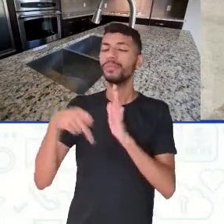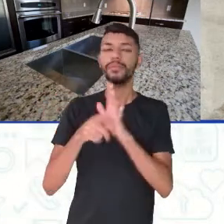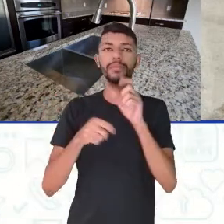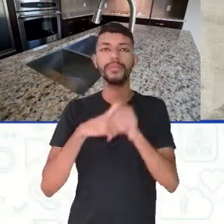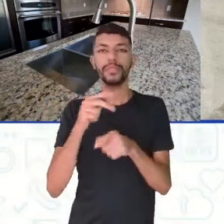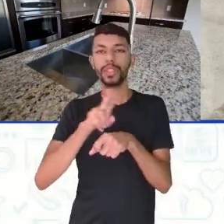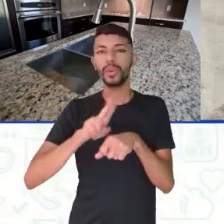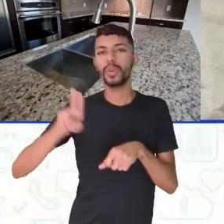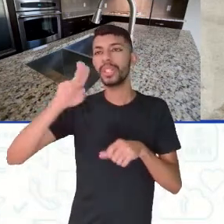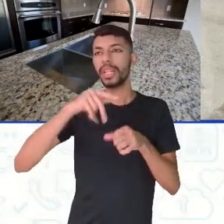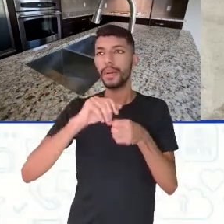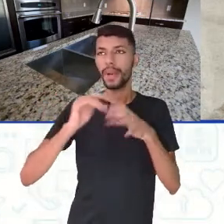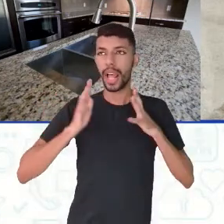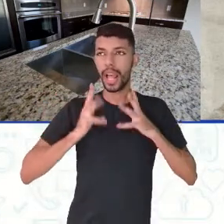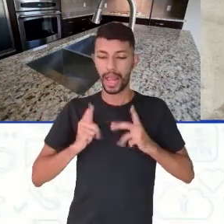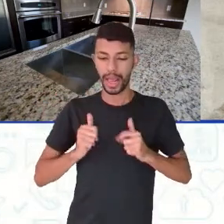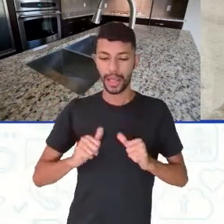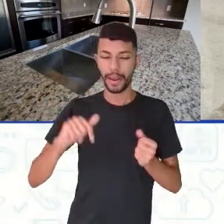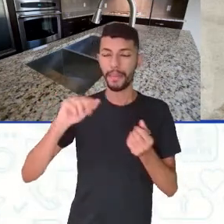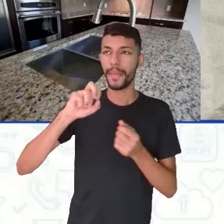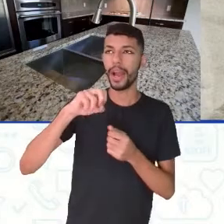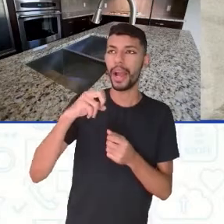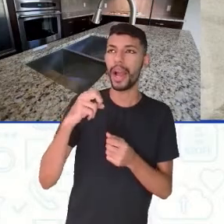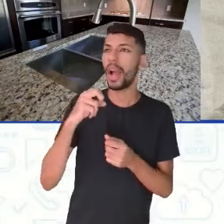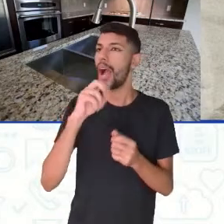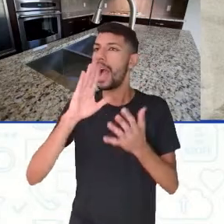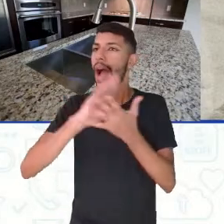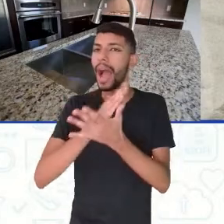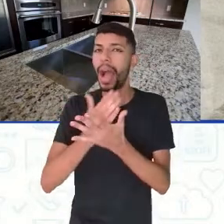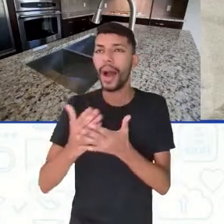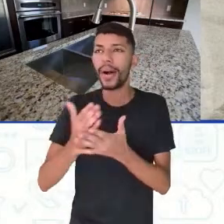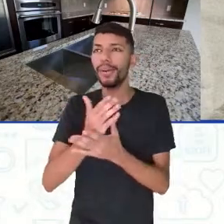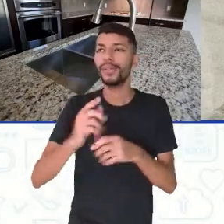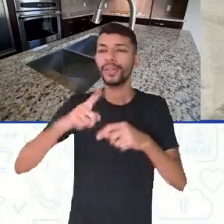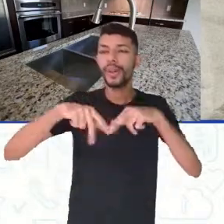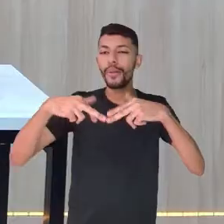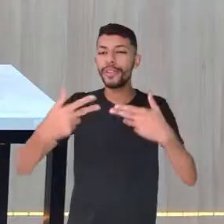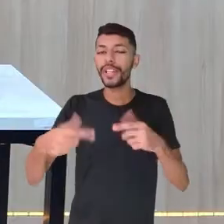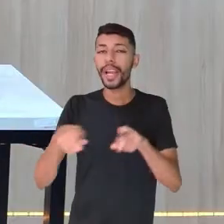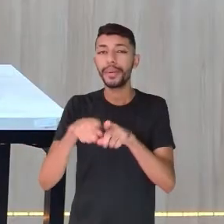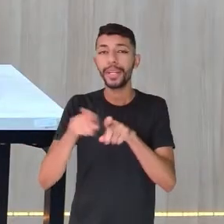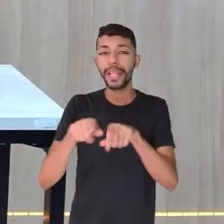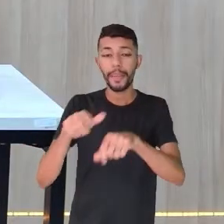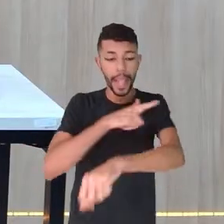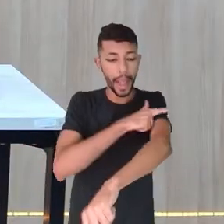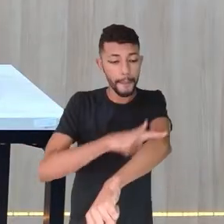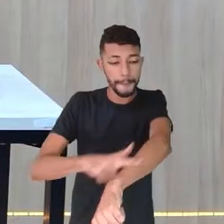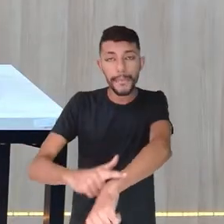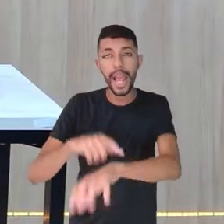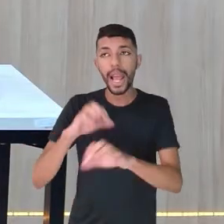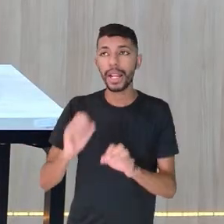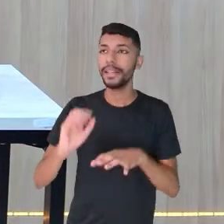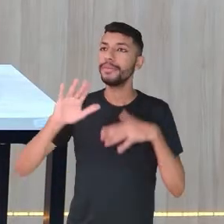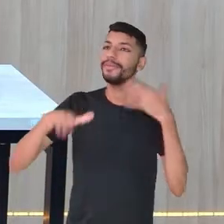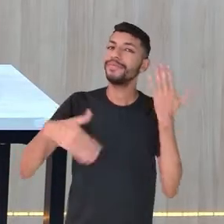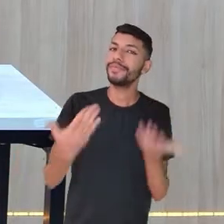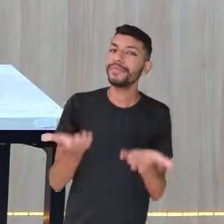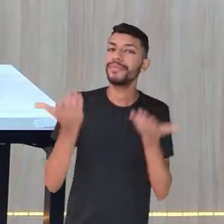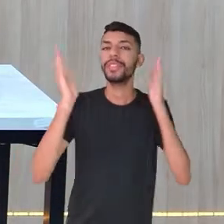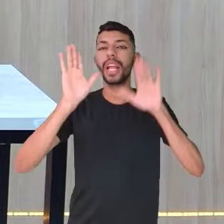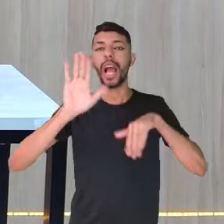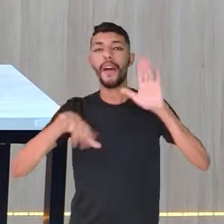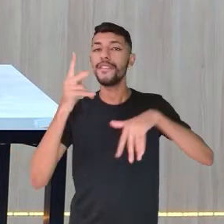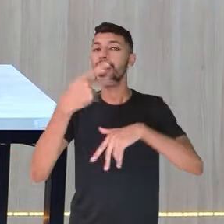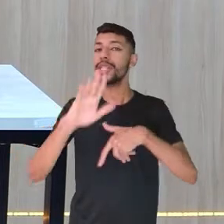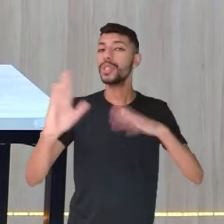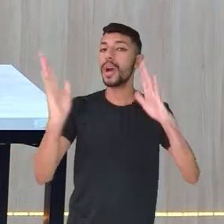objetos, limpar ou amaciar a pele. Então, eu acredito que aí na casa de vocês deve ter uma pedra pómez, que alguém gostaria de